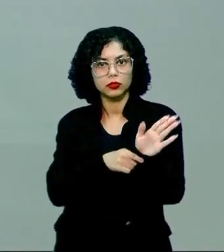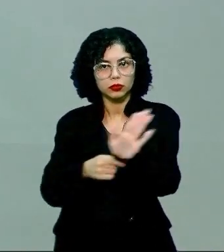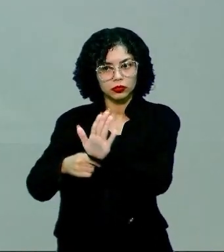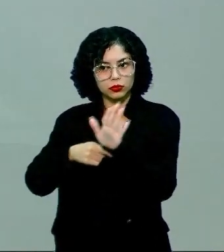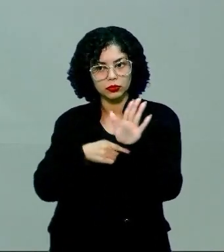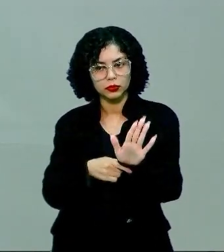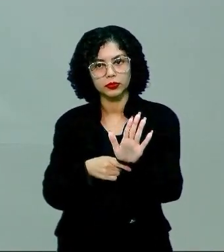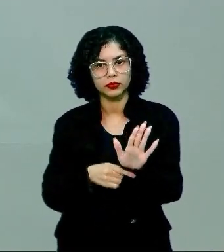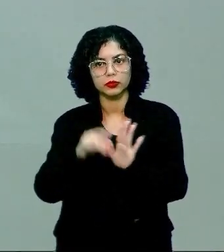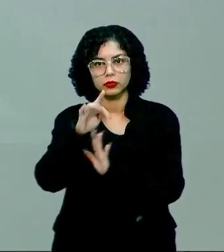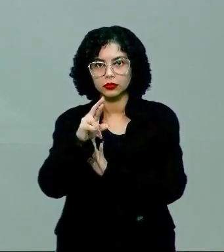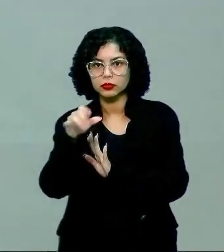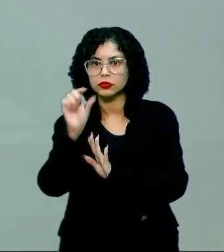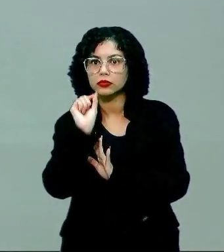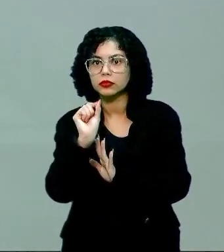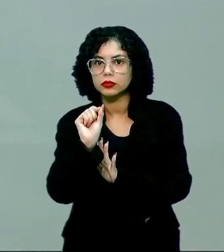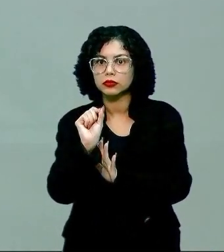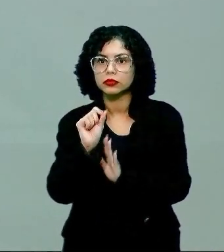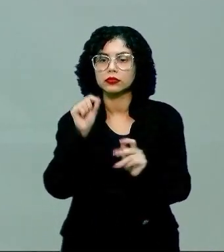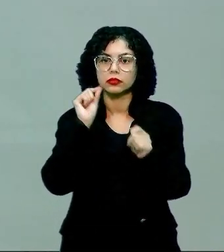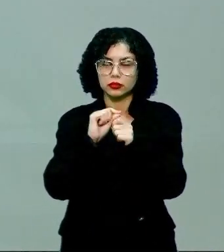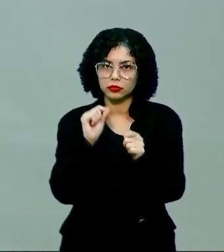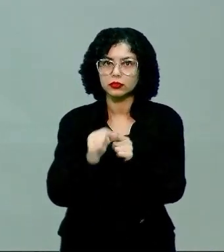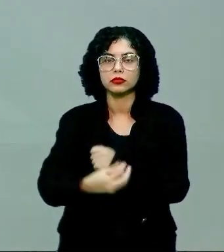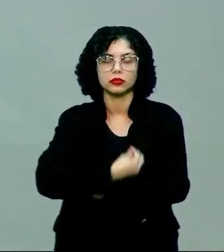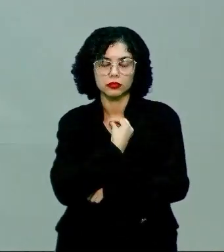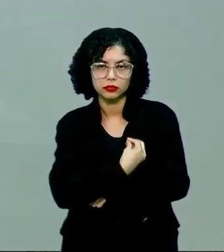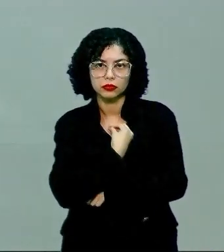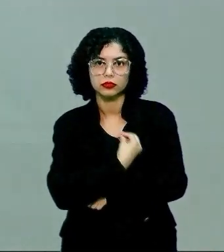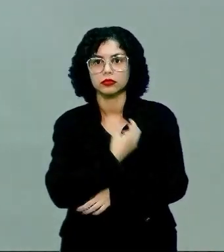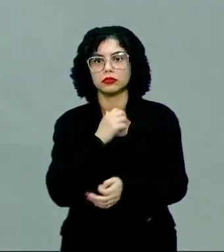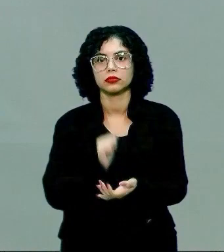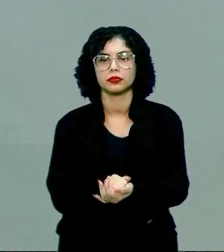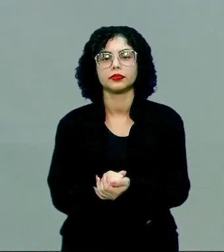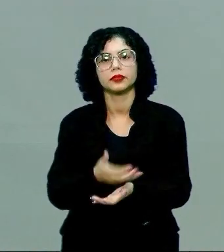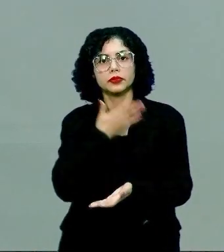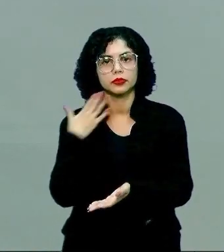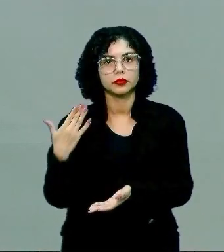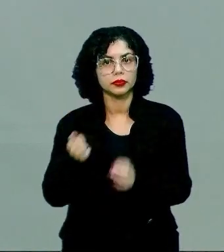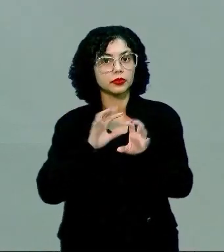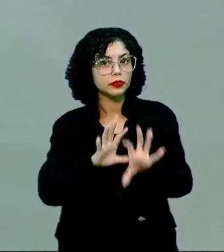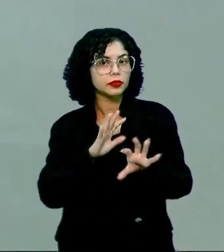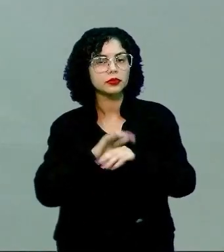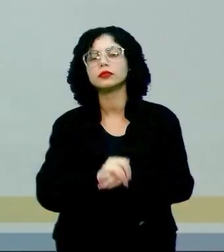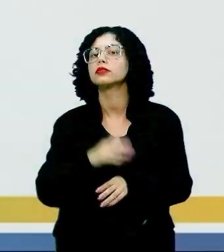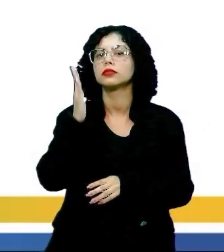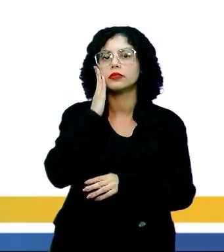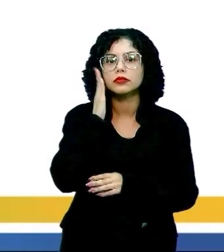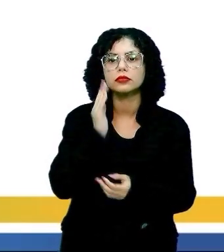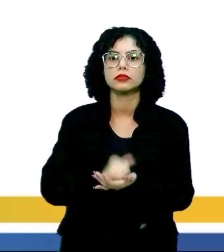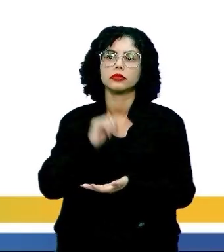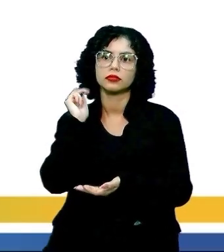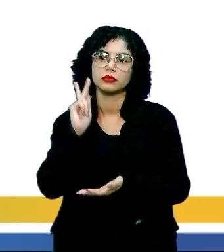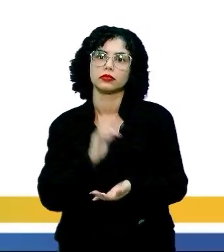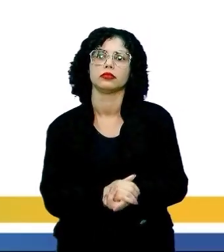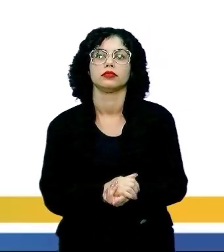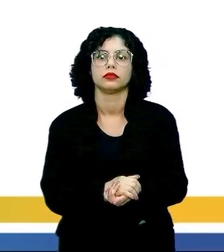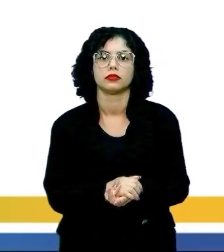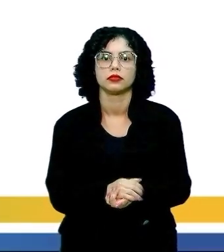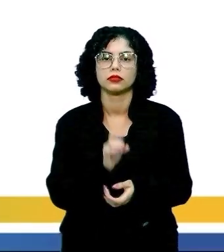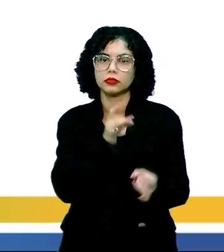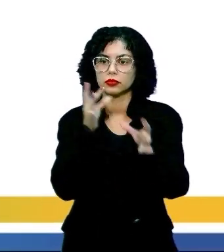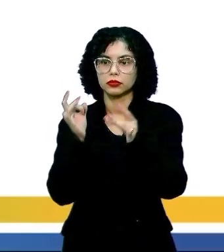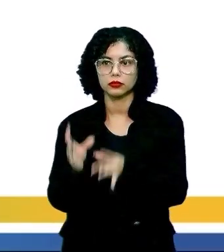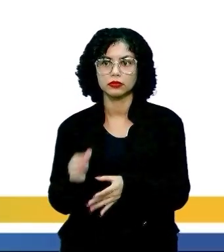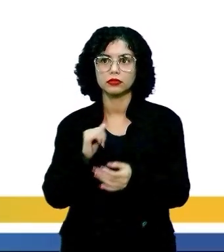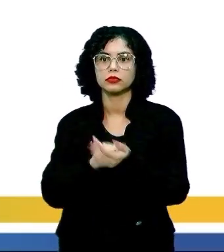indicativas, imperativas no sentido de tipo, execute, vivencie e aprimore isso, tá bom? Compreendido tudo isso, a dica